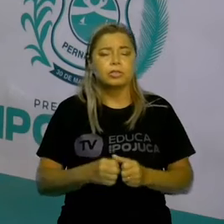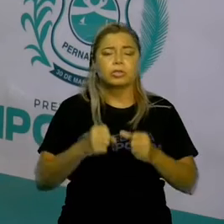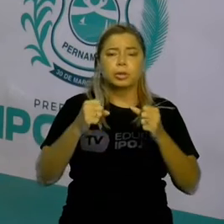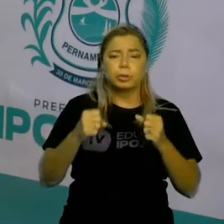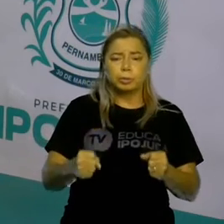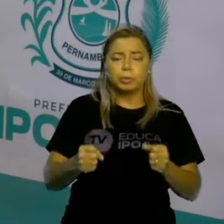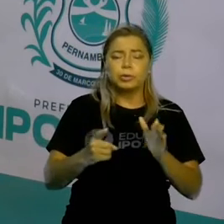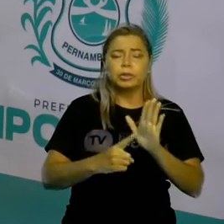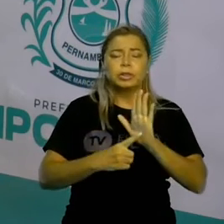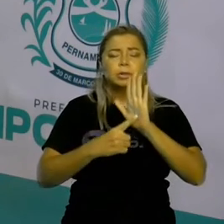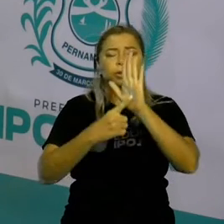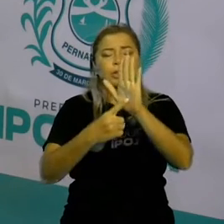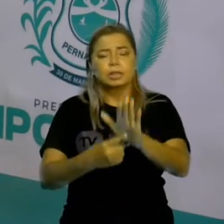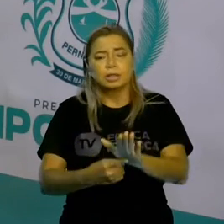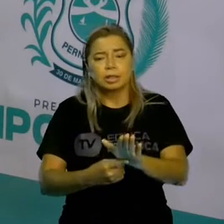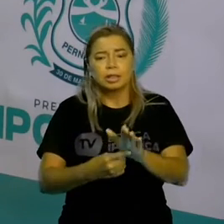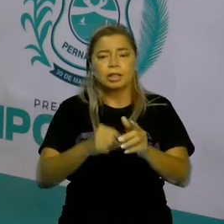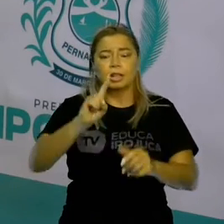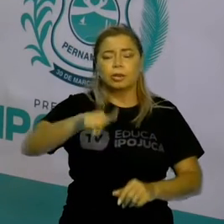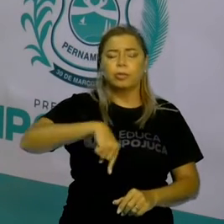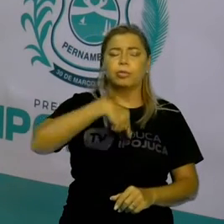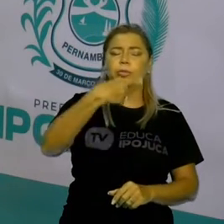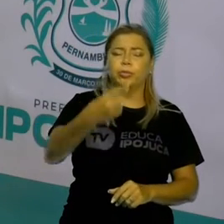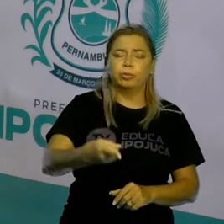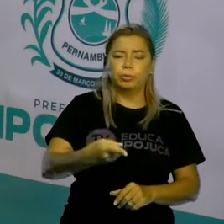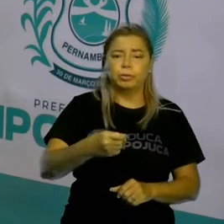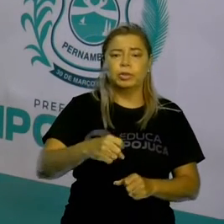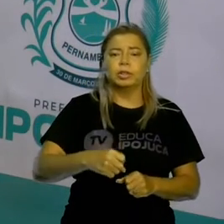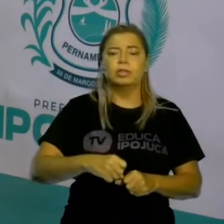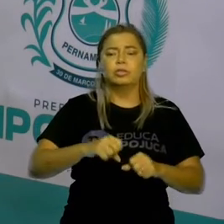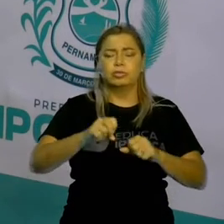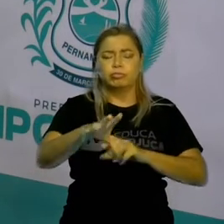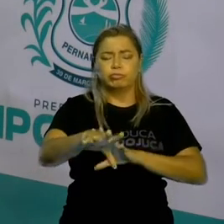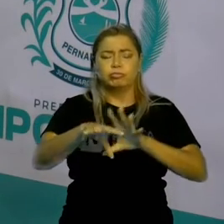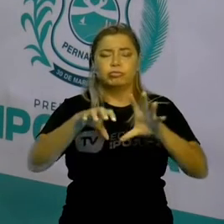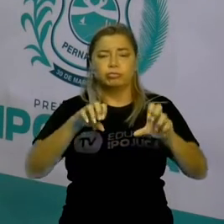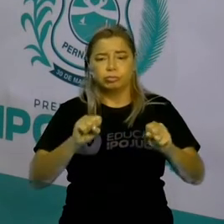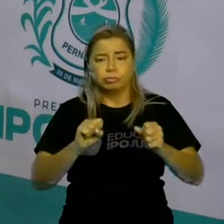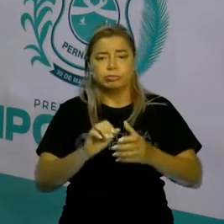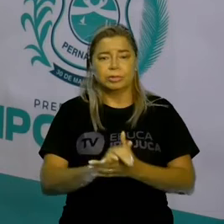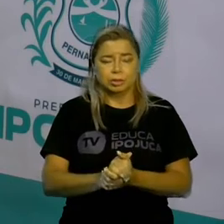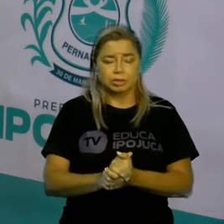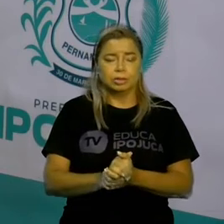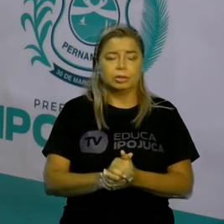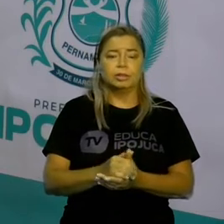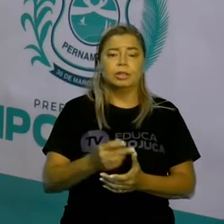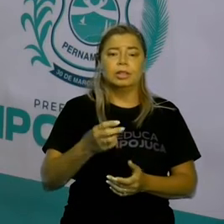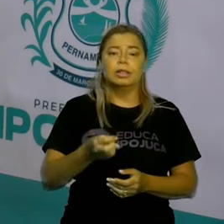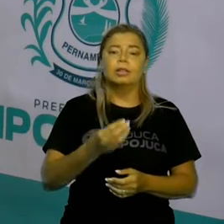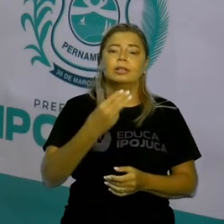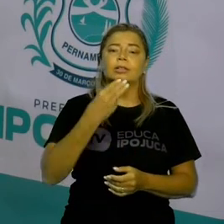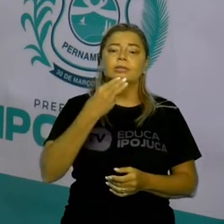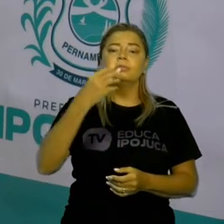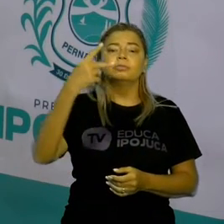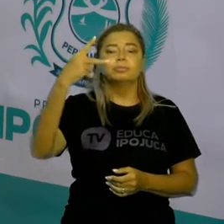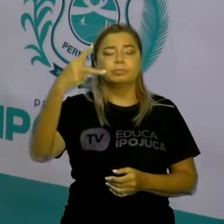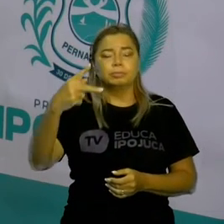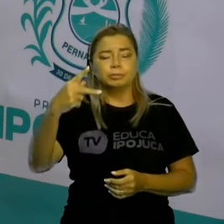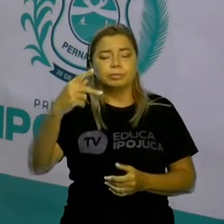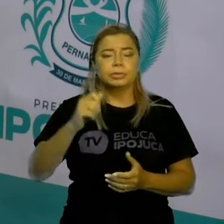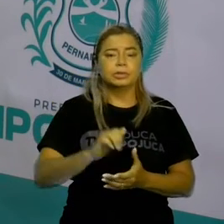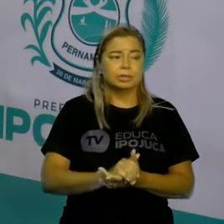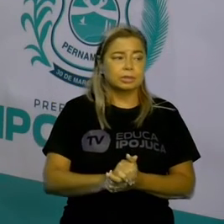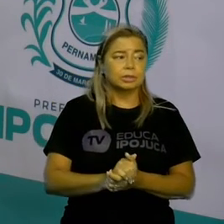uma probabilidade. Existem outras formas. Quais são? Existe a forma fracionária,